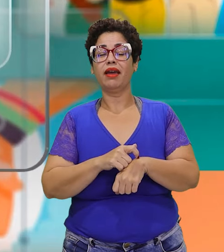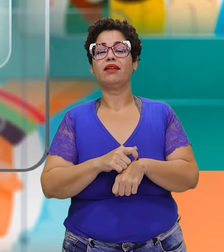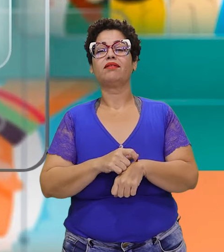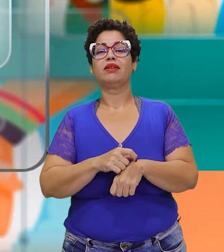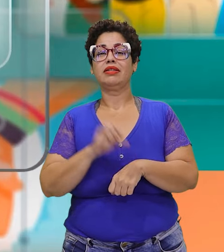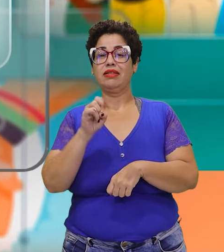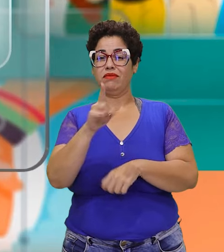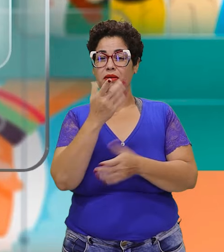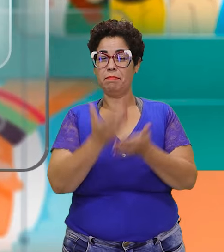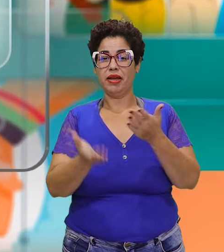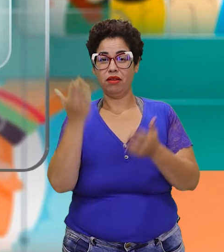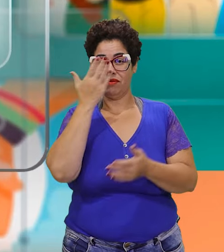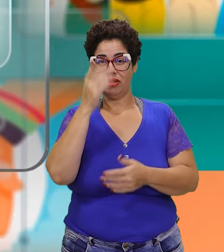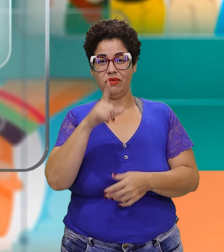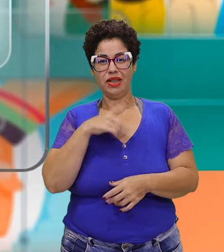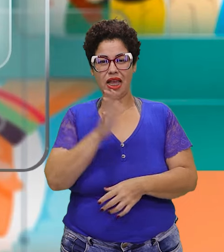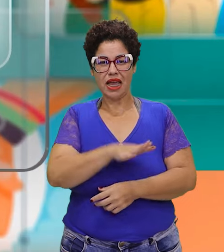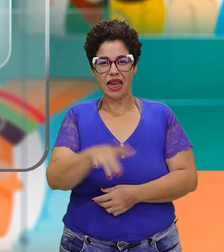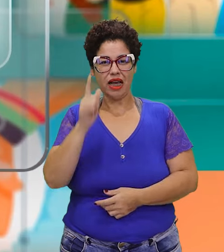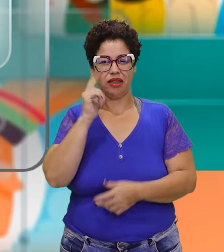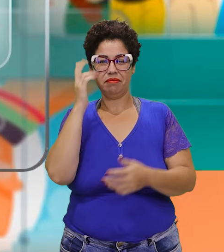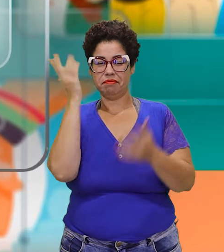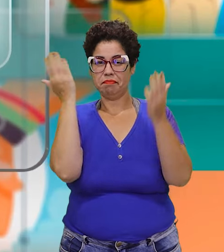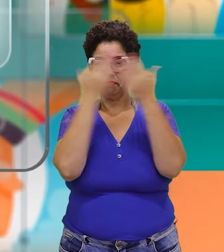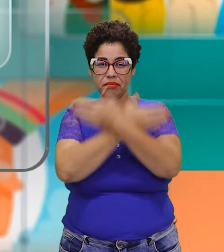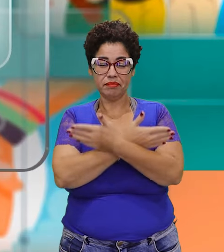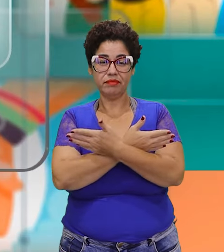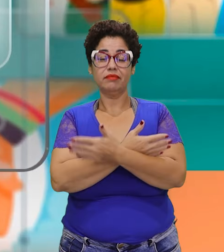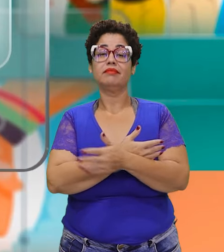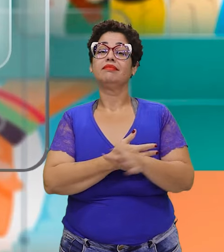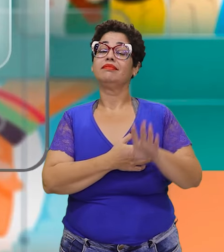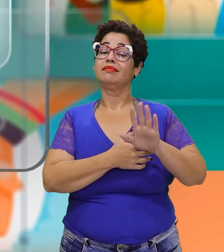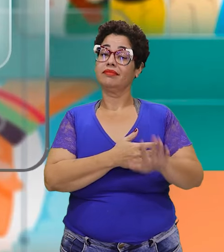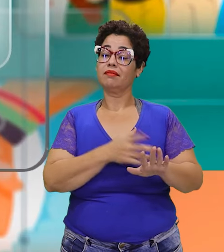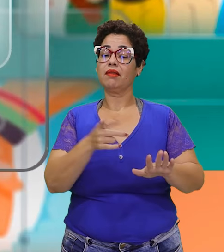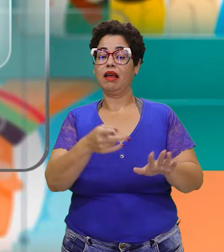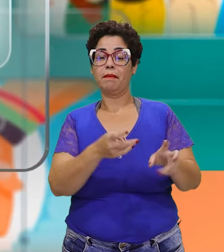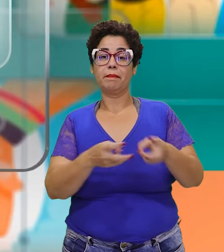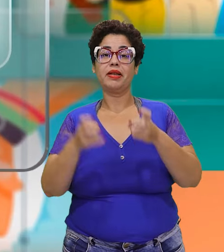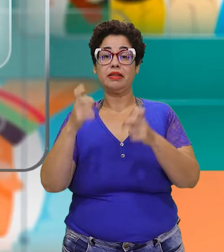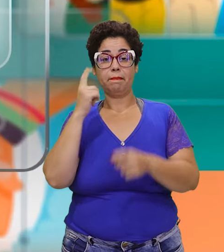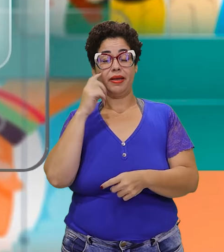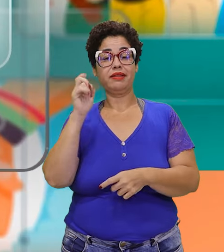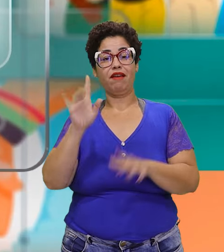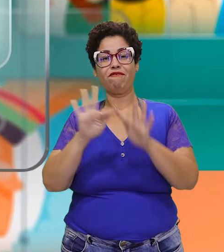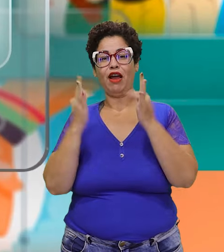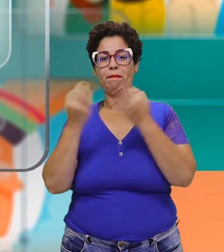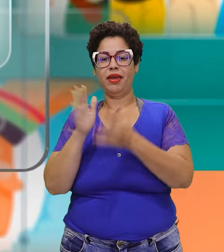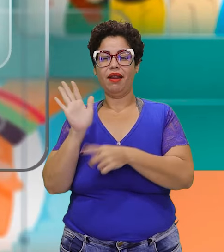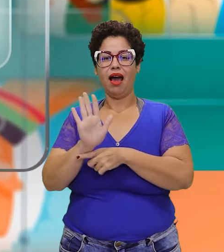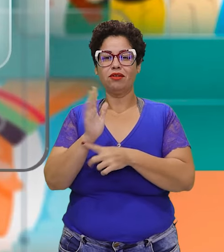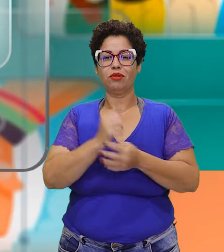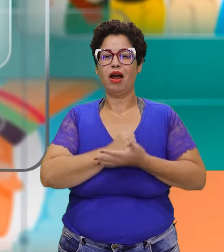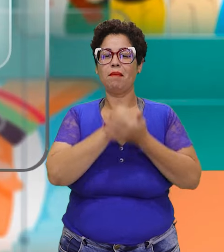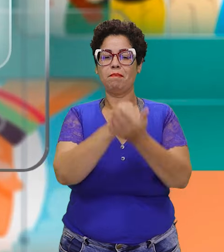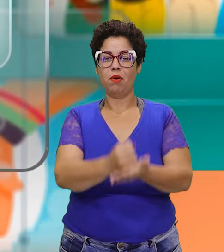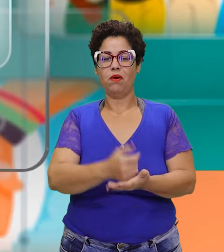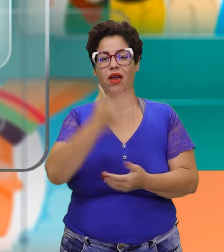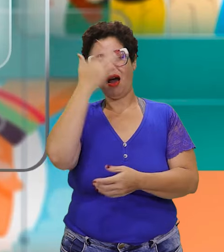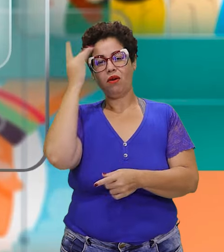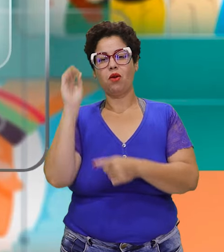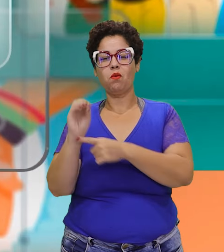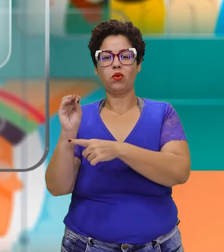é claro, né? Se você perde a visão quando você é criança, pressupõe-se que existe uma família por trás de